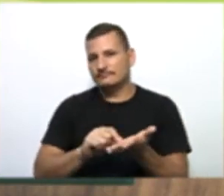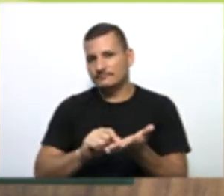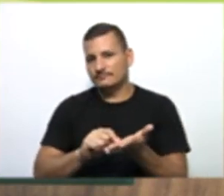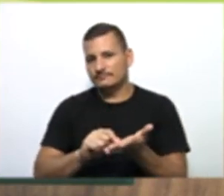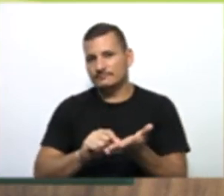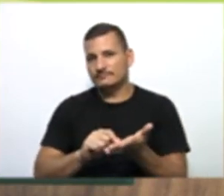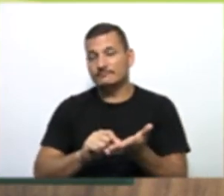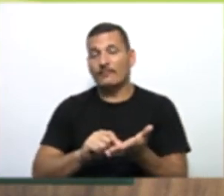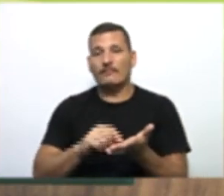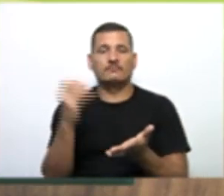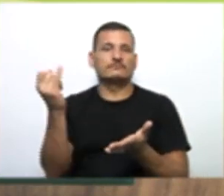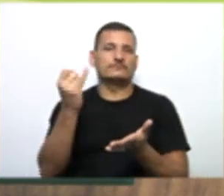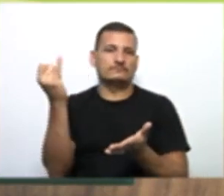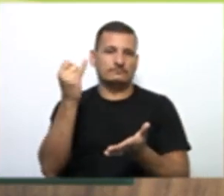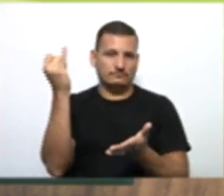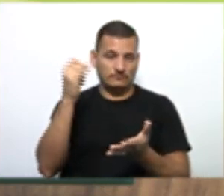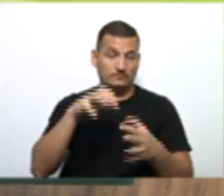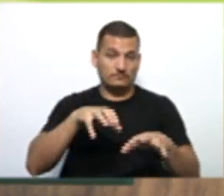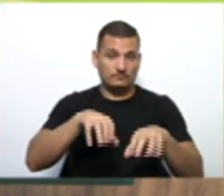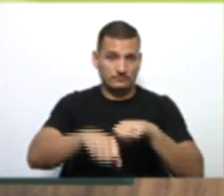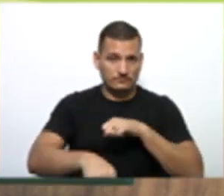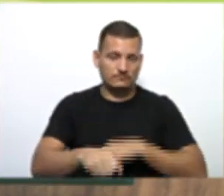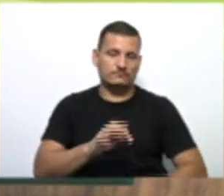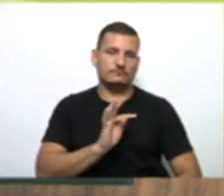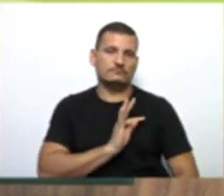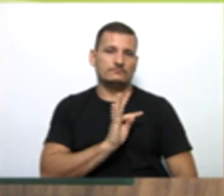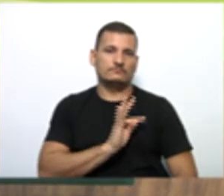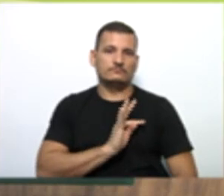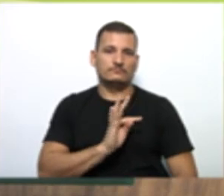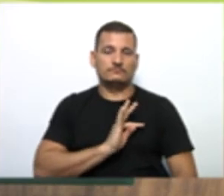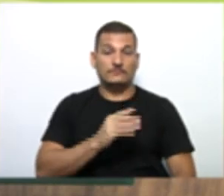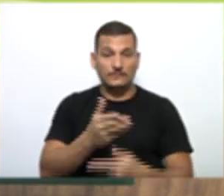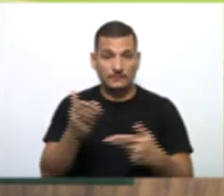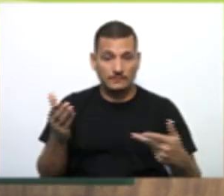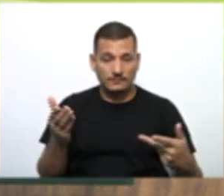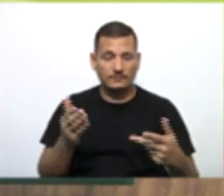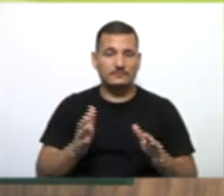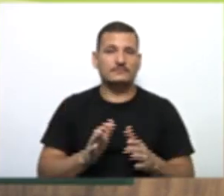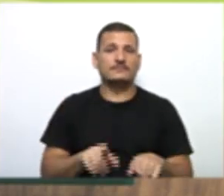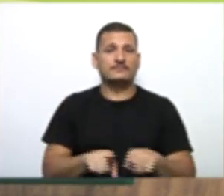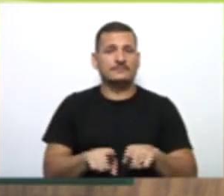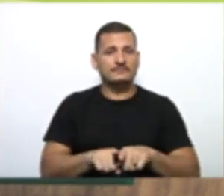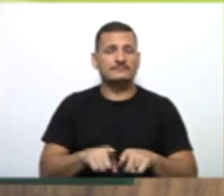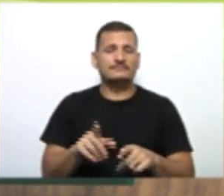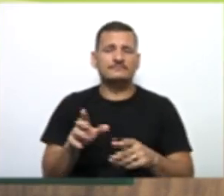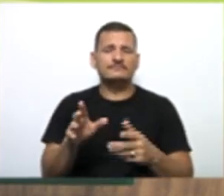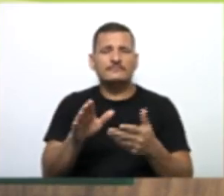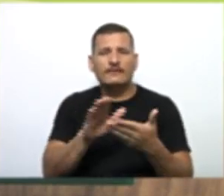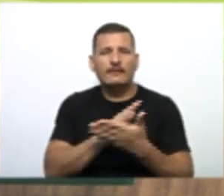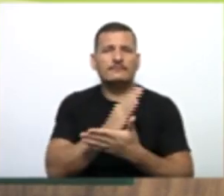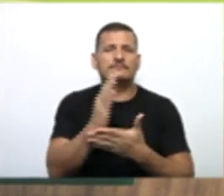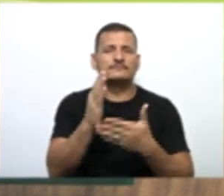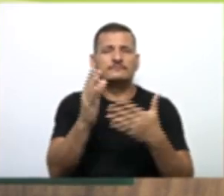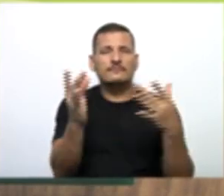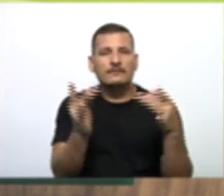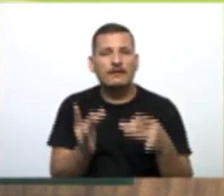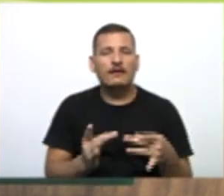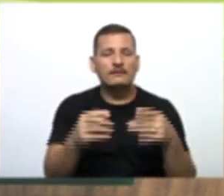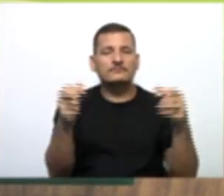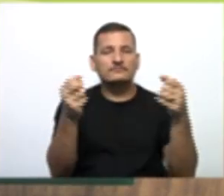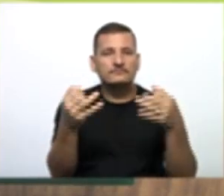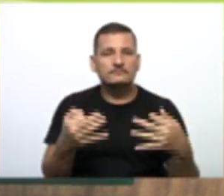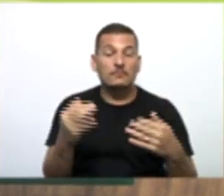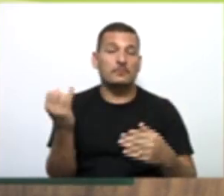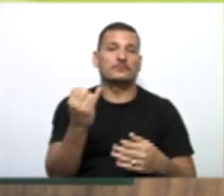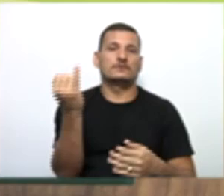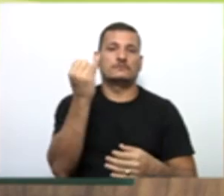que é extremamente importante, não só para a formação técnica de vocês, mas nós vamos trazer alguns elementos que serão importantes para o futuro